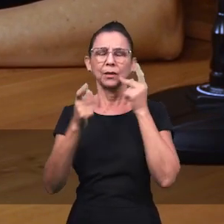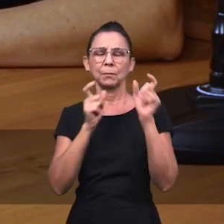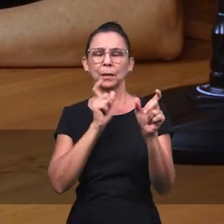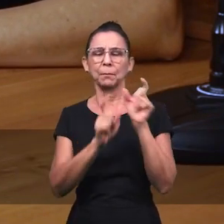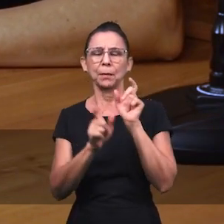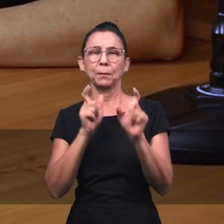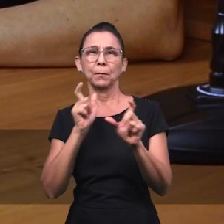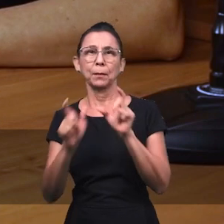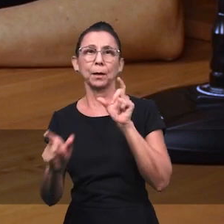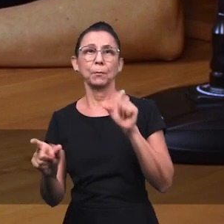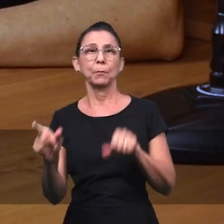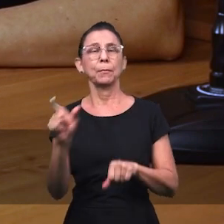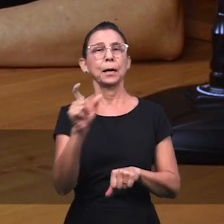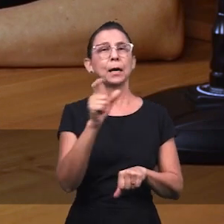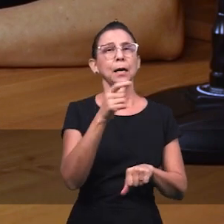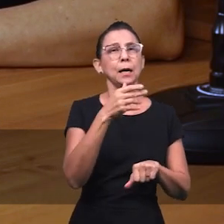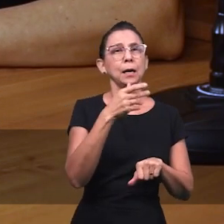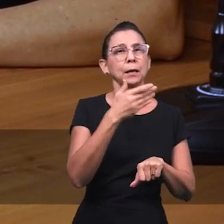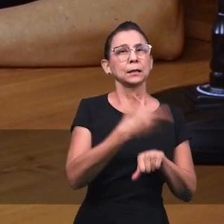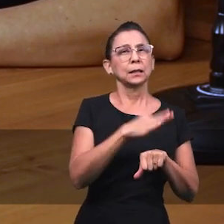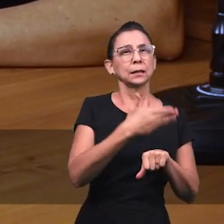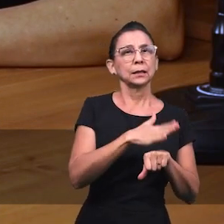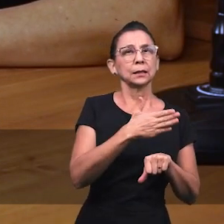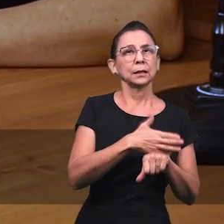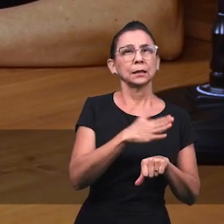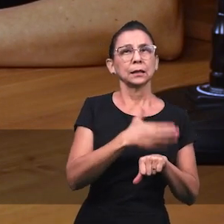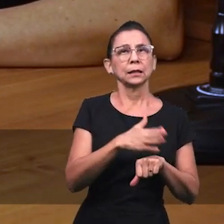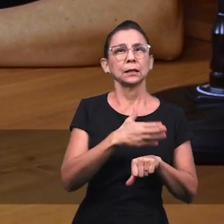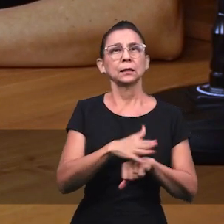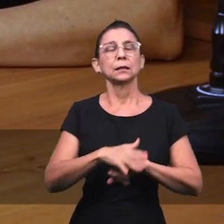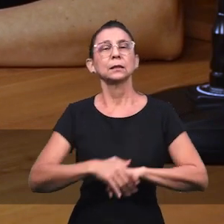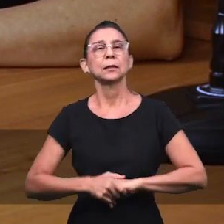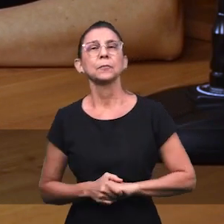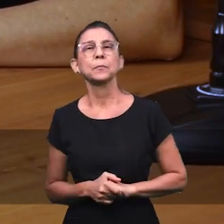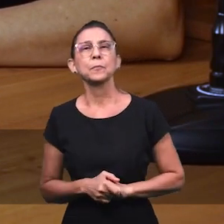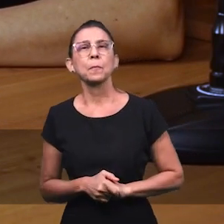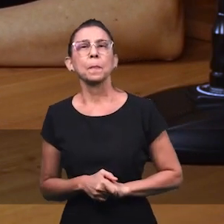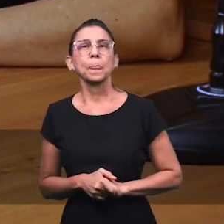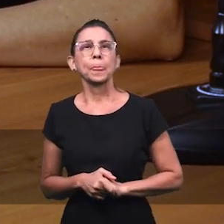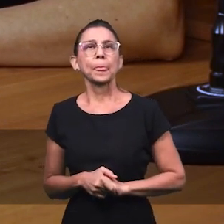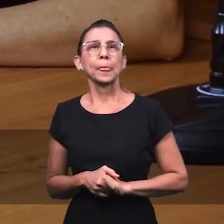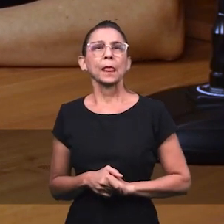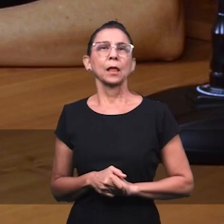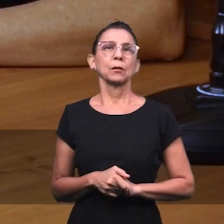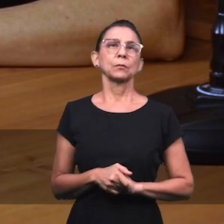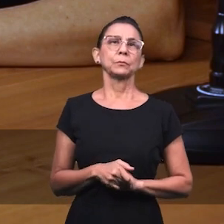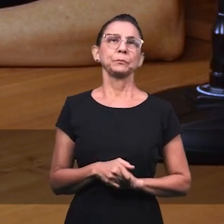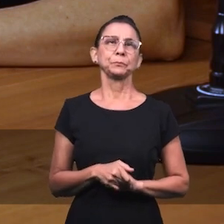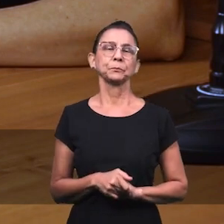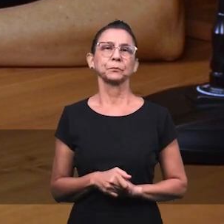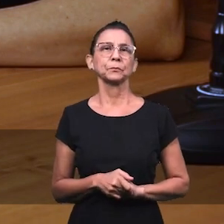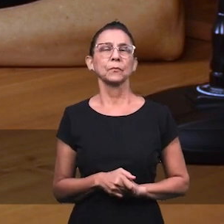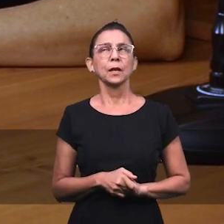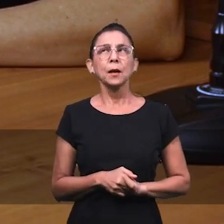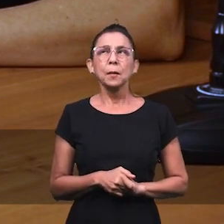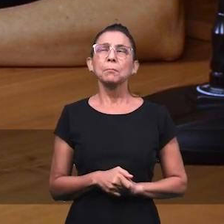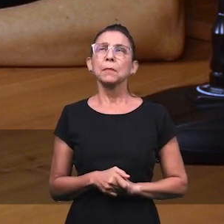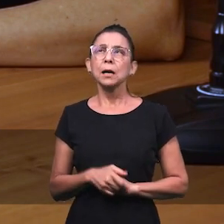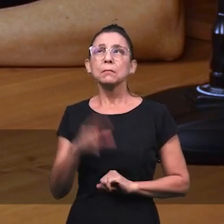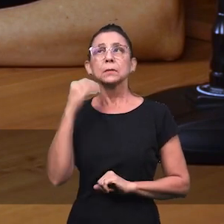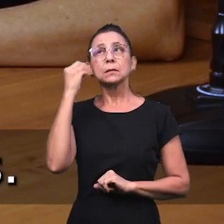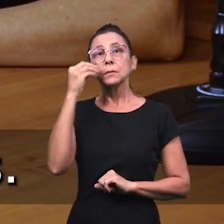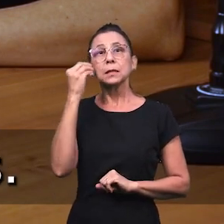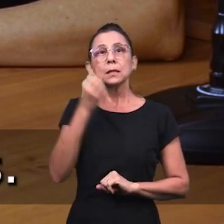praticando. Quando eu cheguei no cultural, foi uma experiência muito